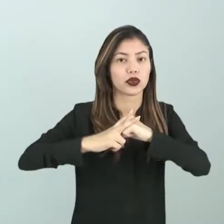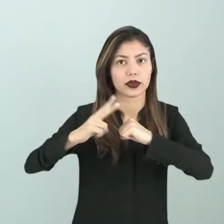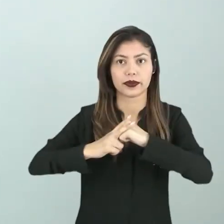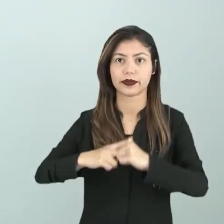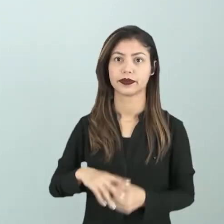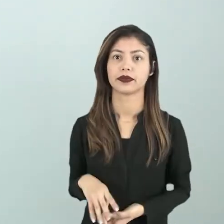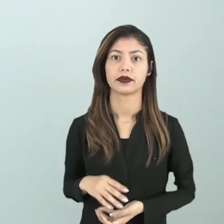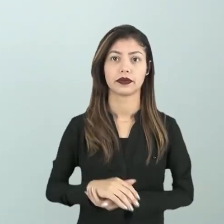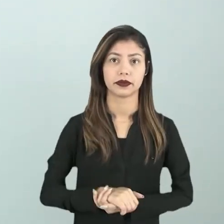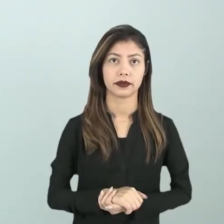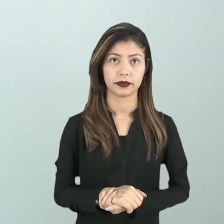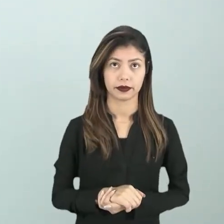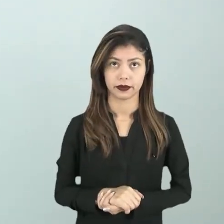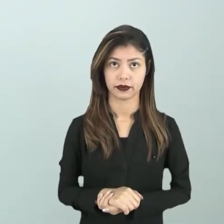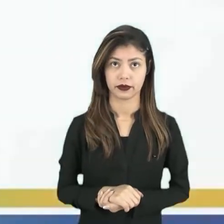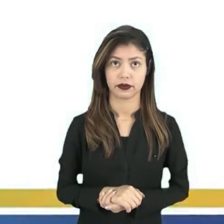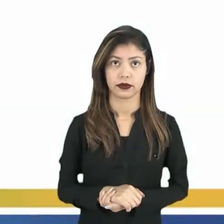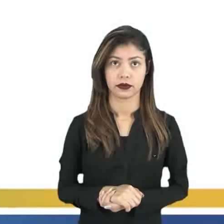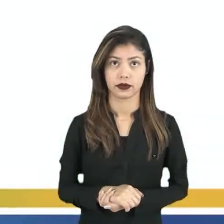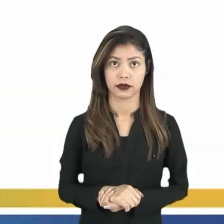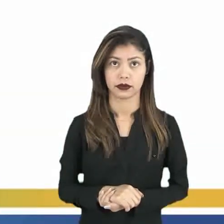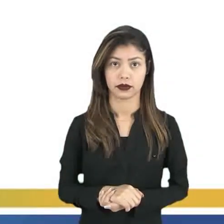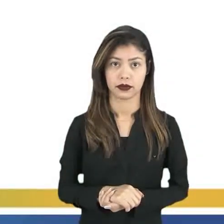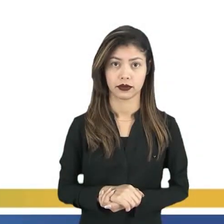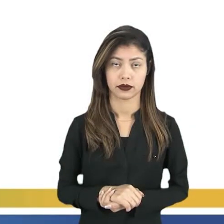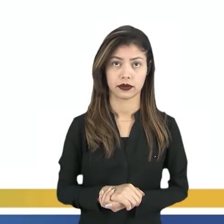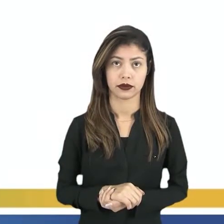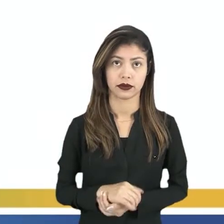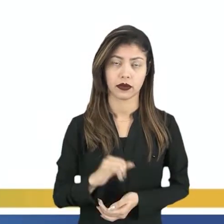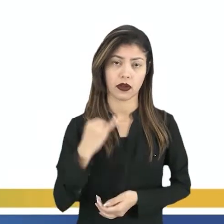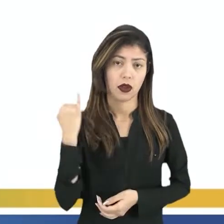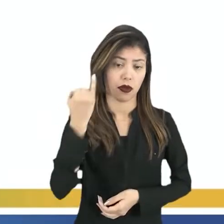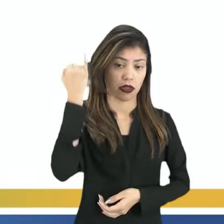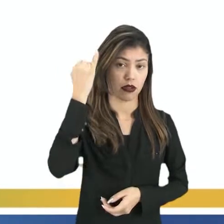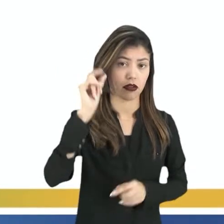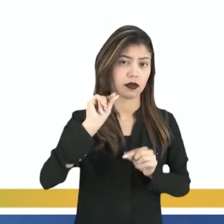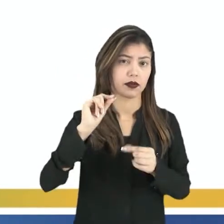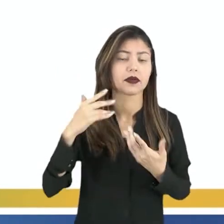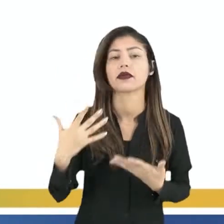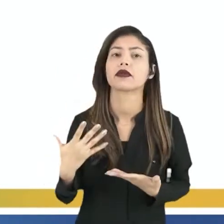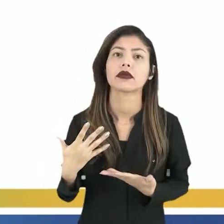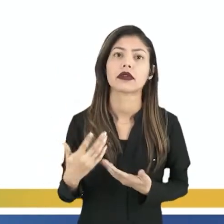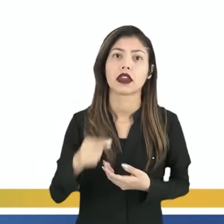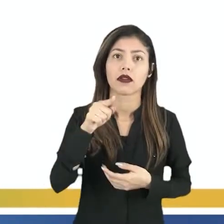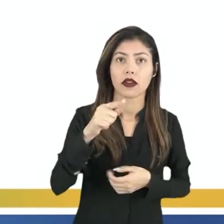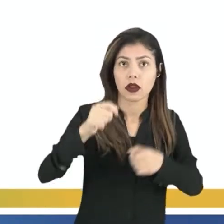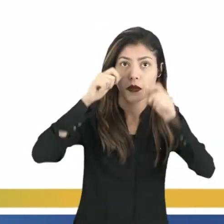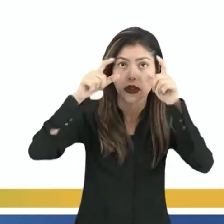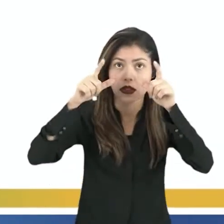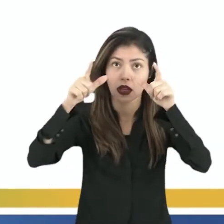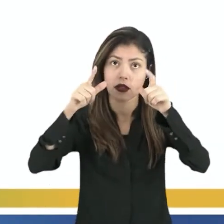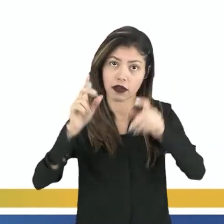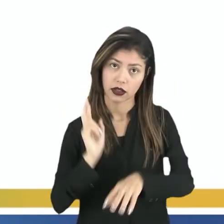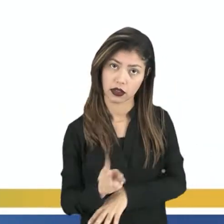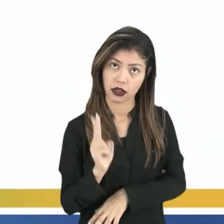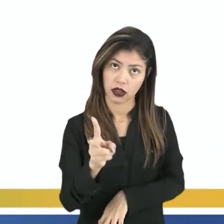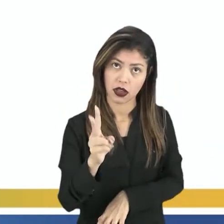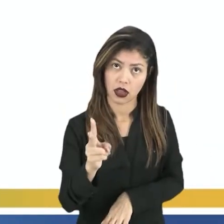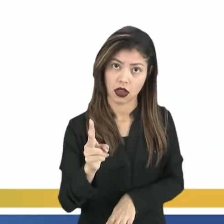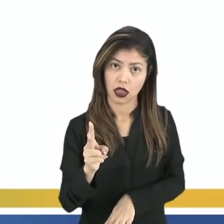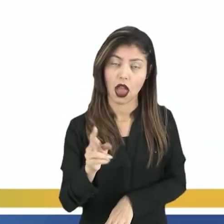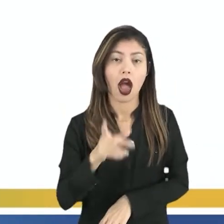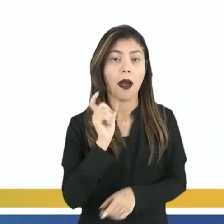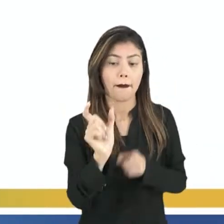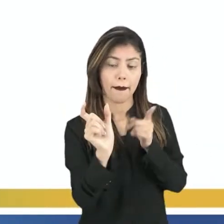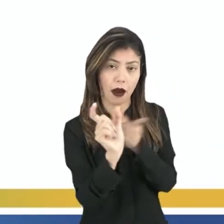ok? Na caixinha ainda tem important. O que é importante? Que vocês observem e sigam